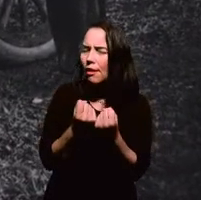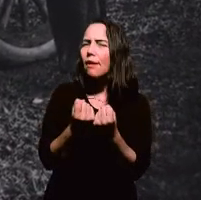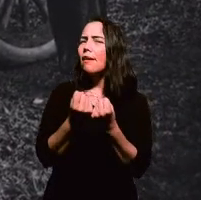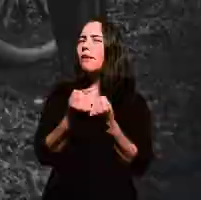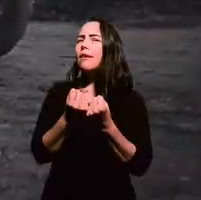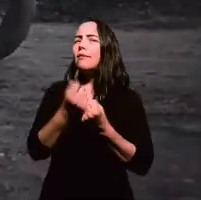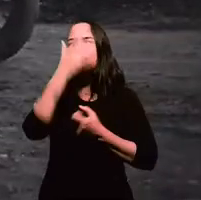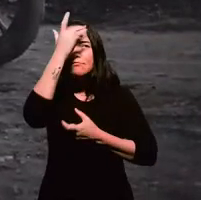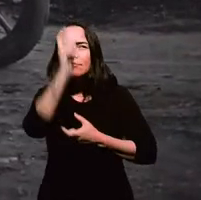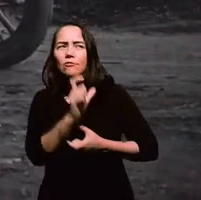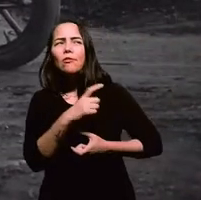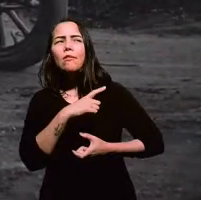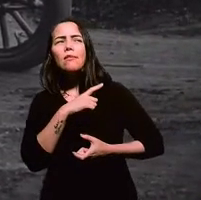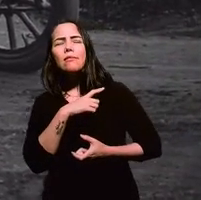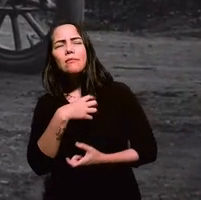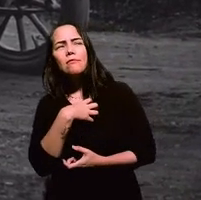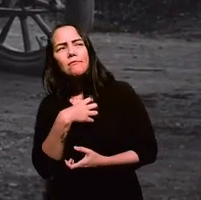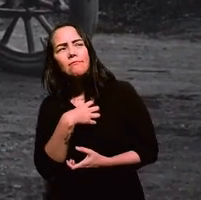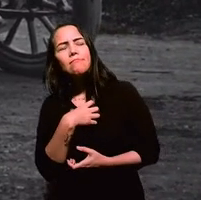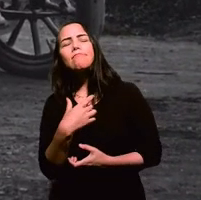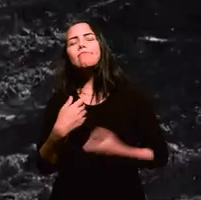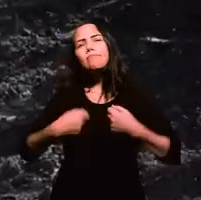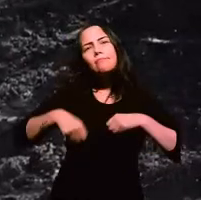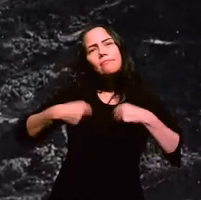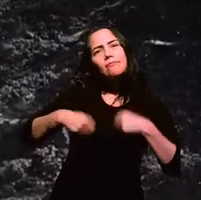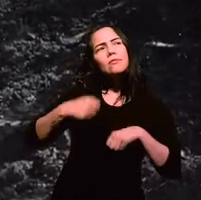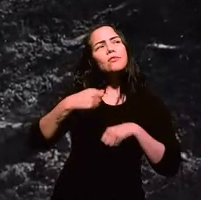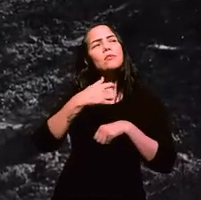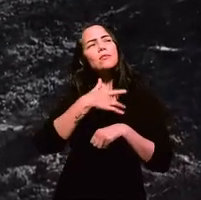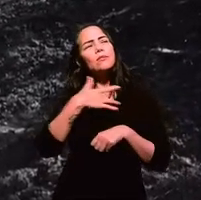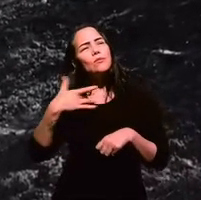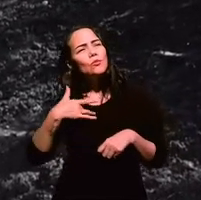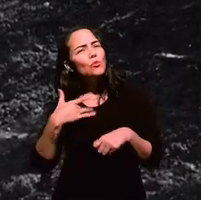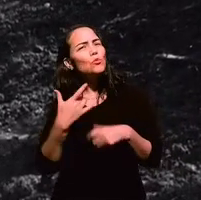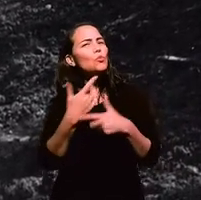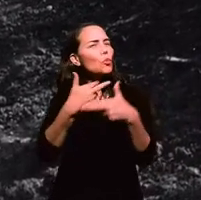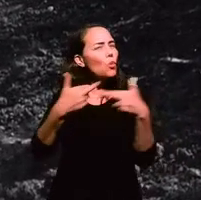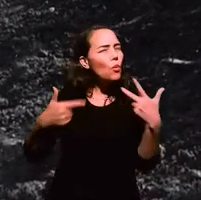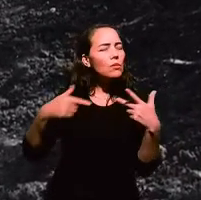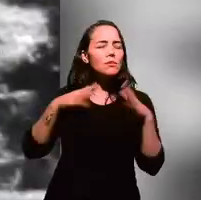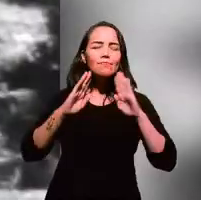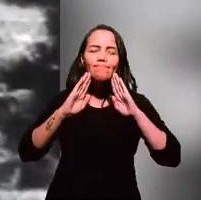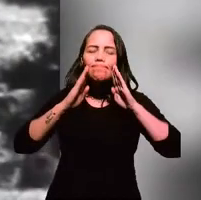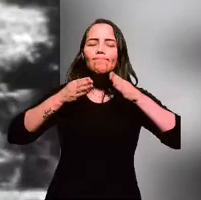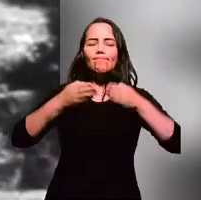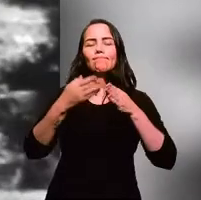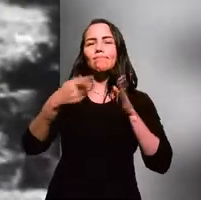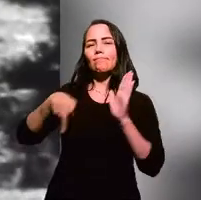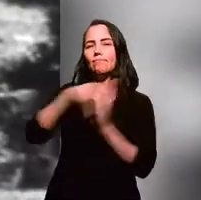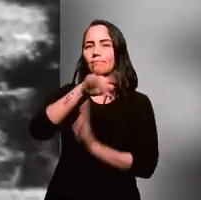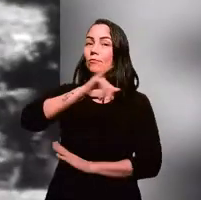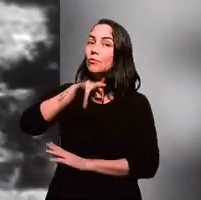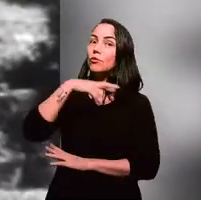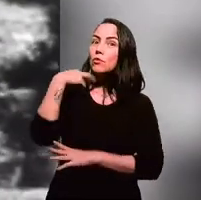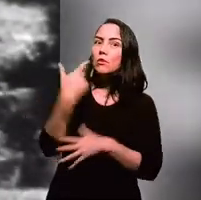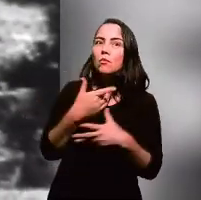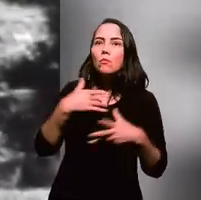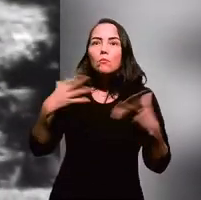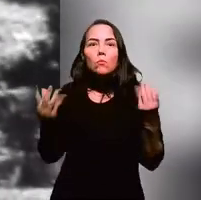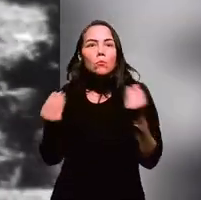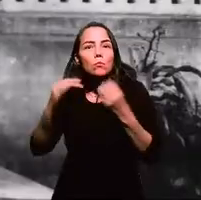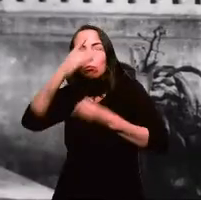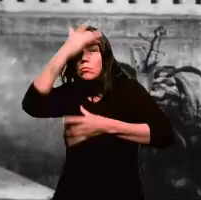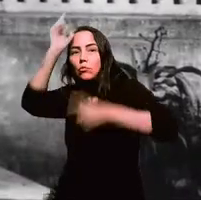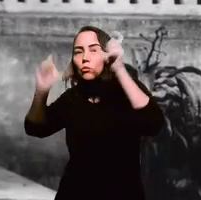sentiram a necessidade de ter um equipamento de saúde em Jaraguá do Sul, e aí passa por uma legião de benfeitores e doadores,